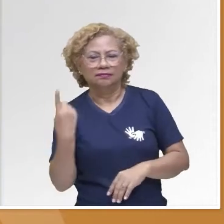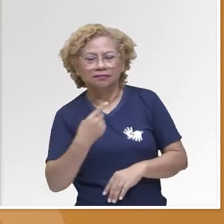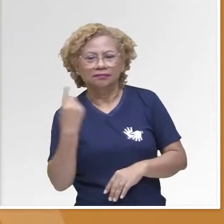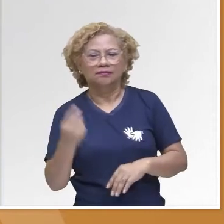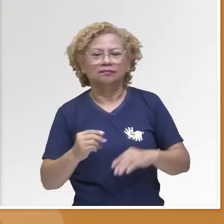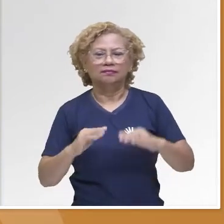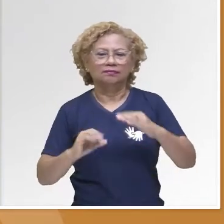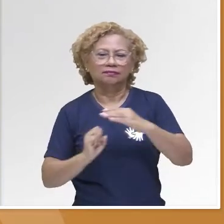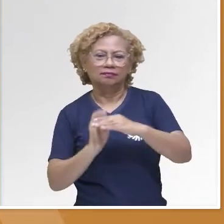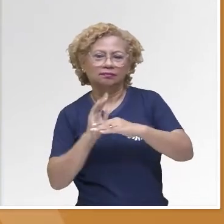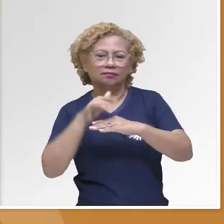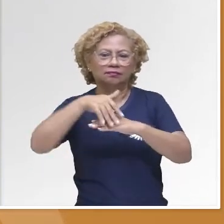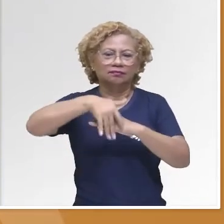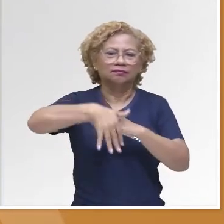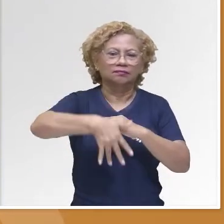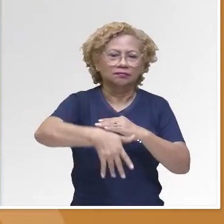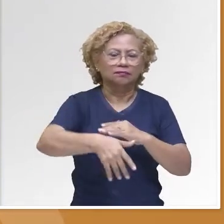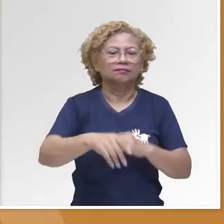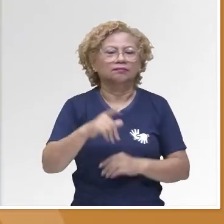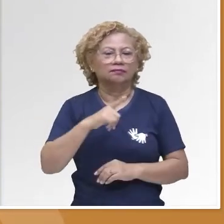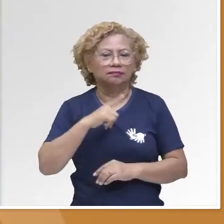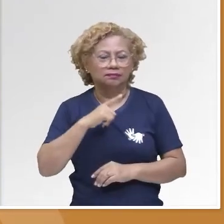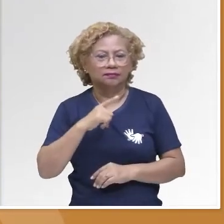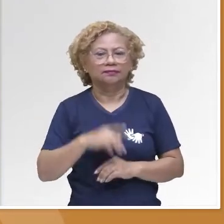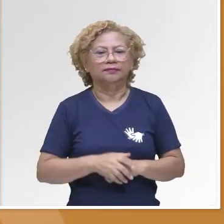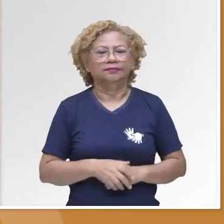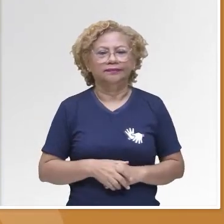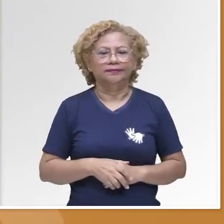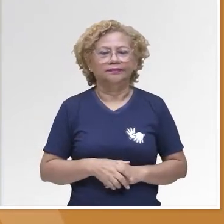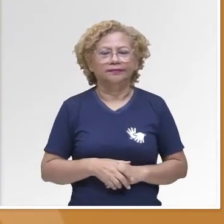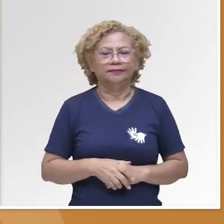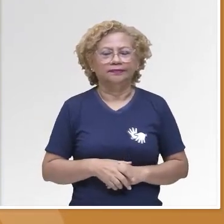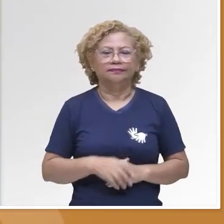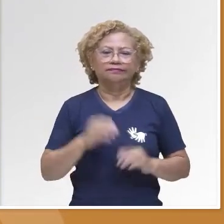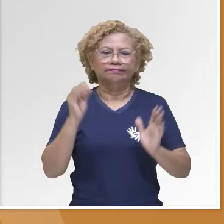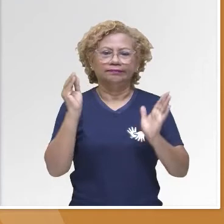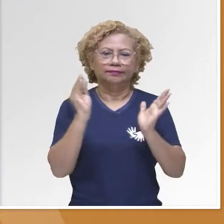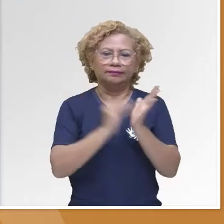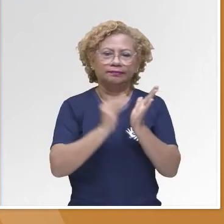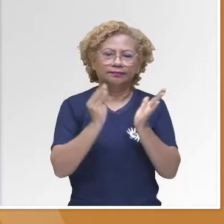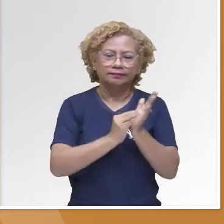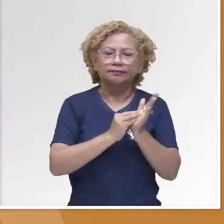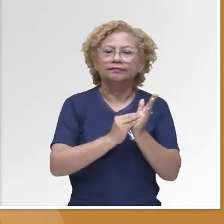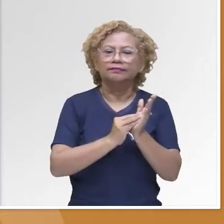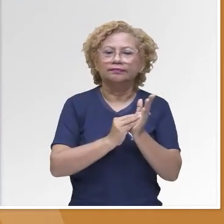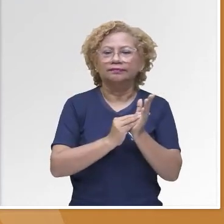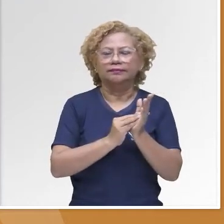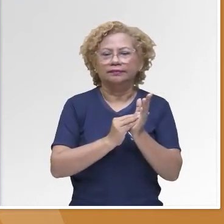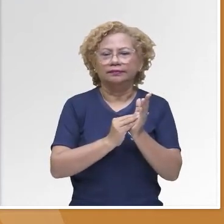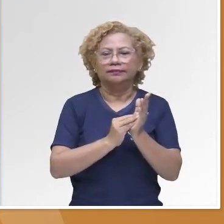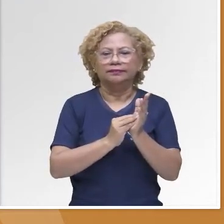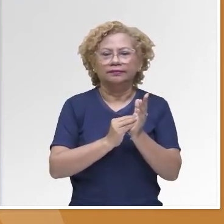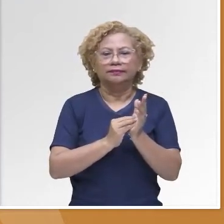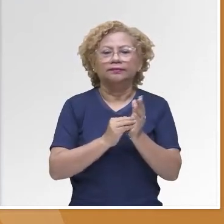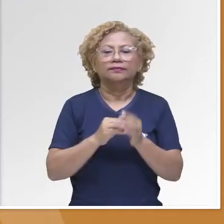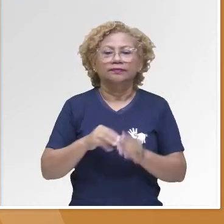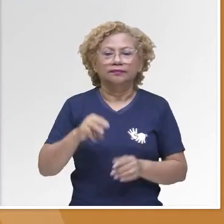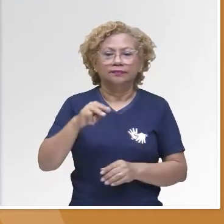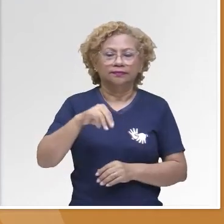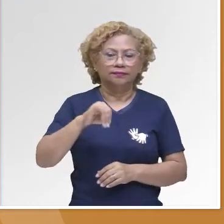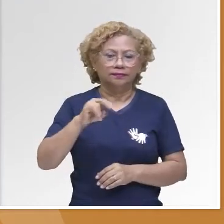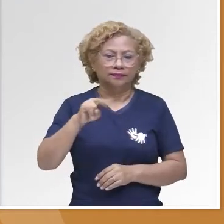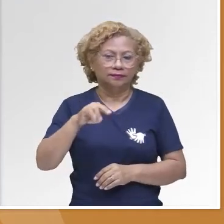a consequência a gente vai ter aí a escassez, né, a falta de recursos minerais para que sejam